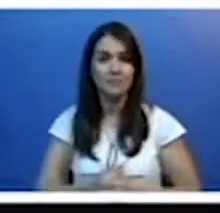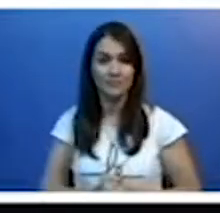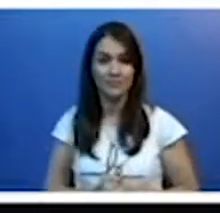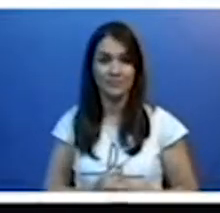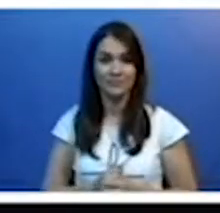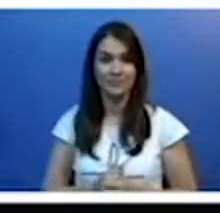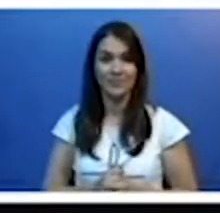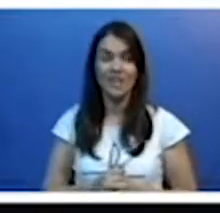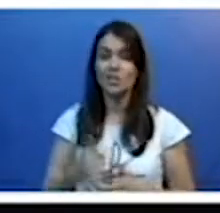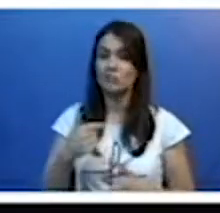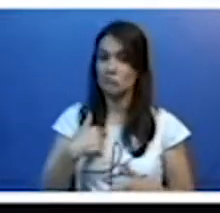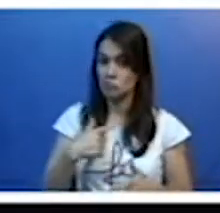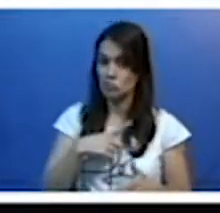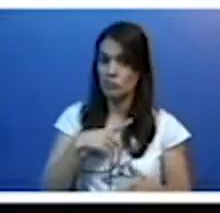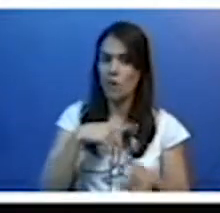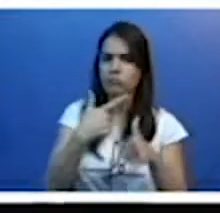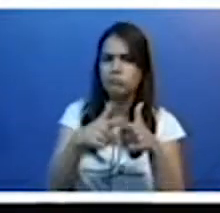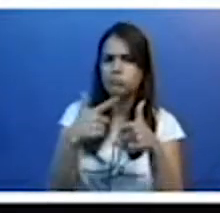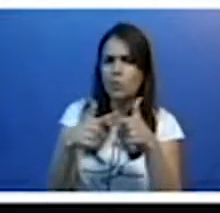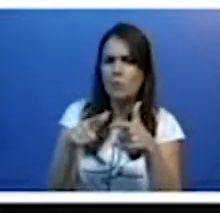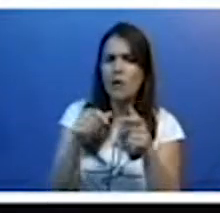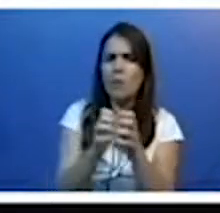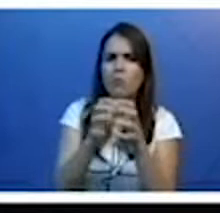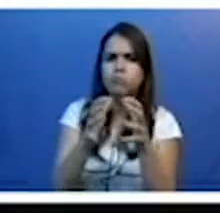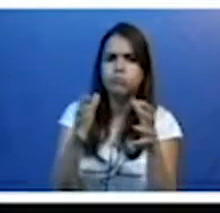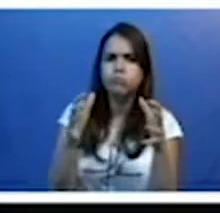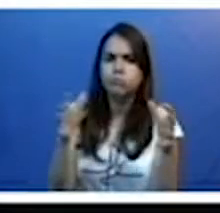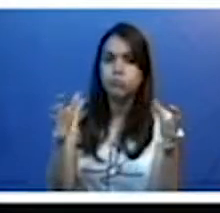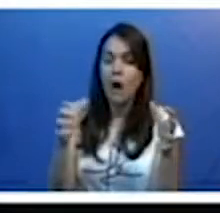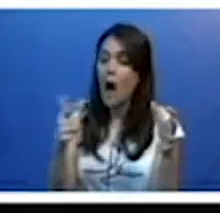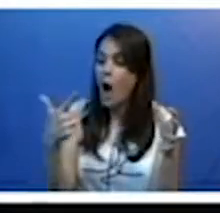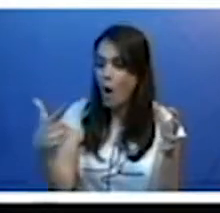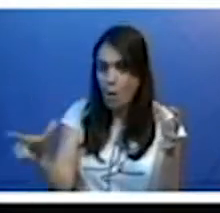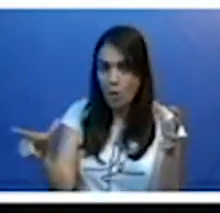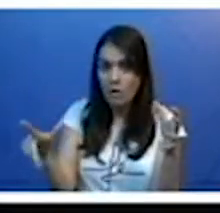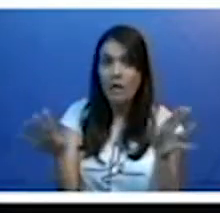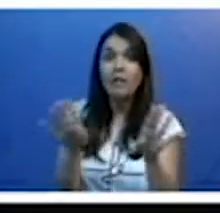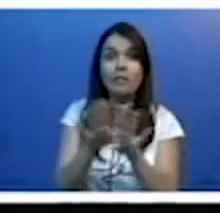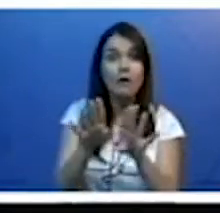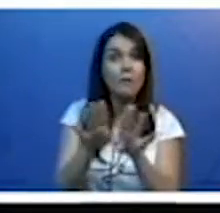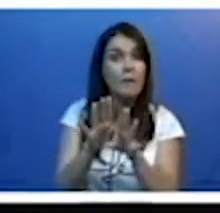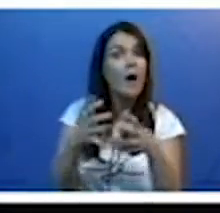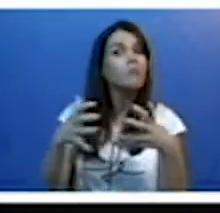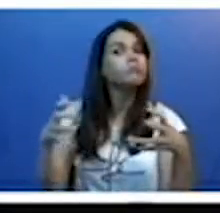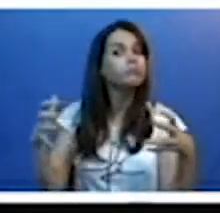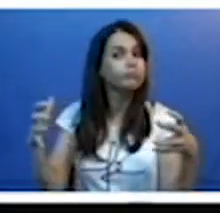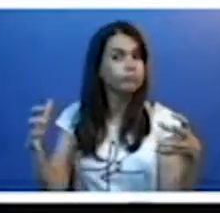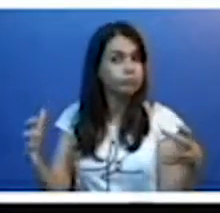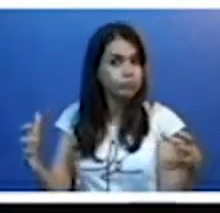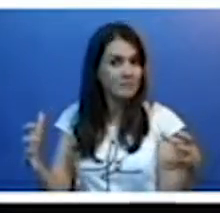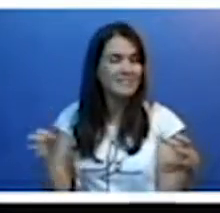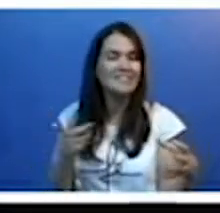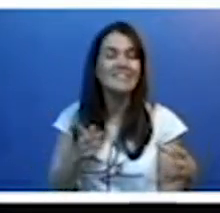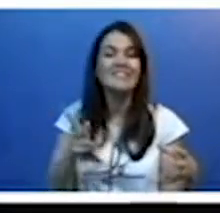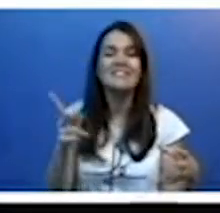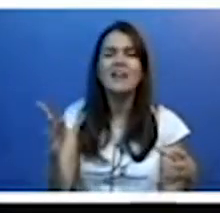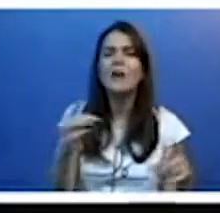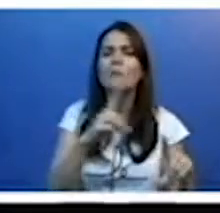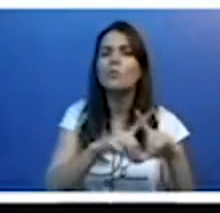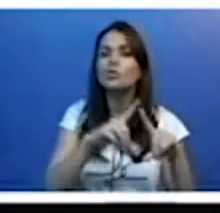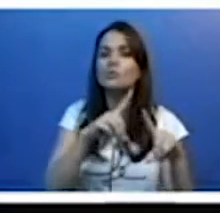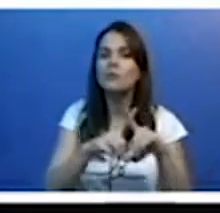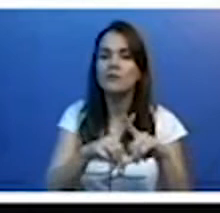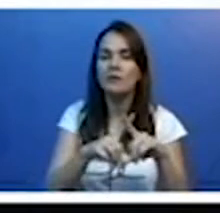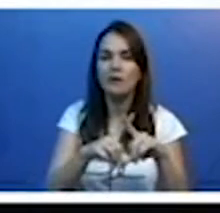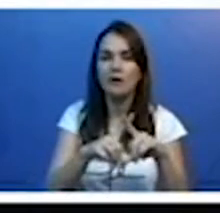À medida que uma delas vai aumentando, a outra também vai aumentando. De que forma? Sempre multiplicado por o mesmo